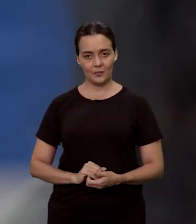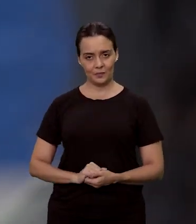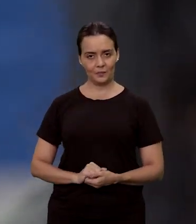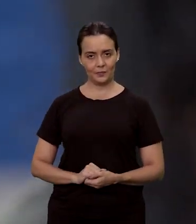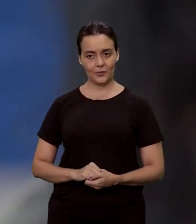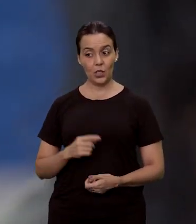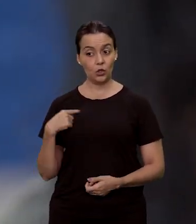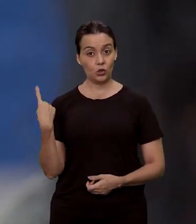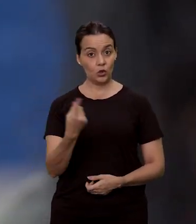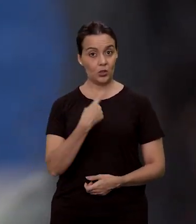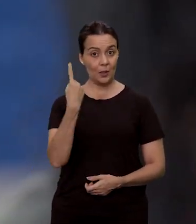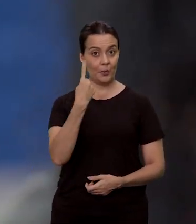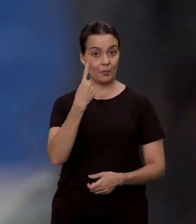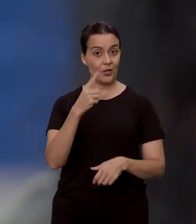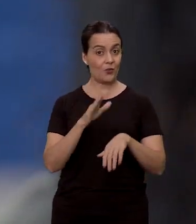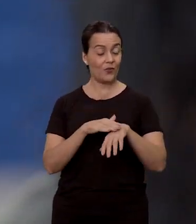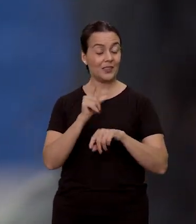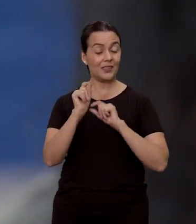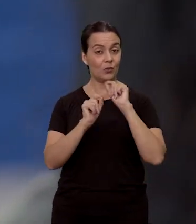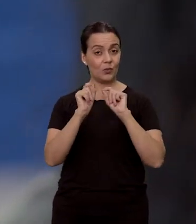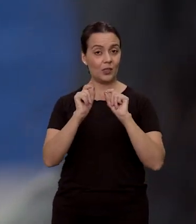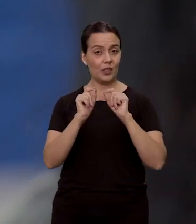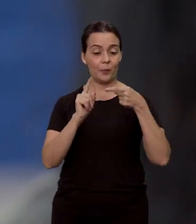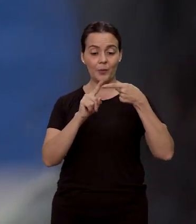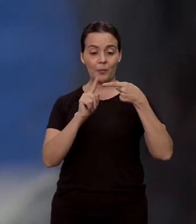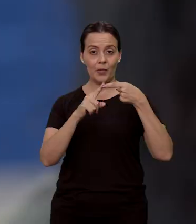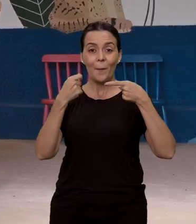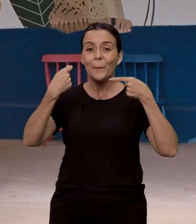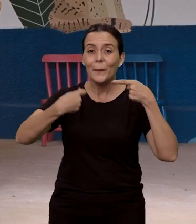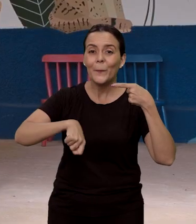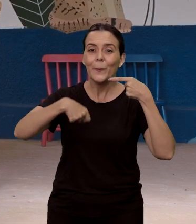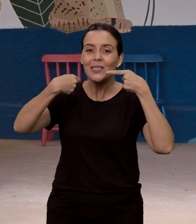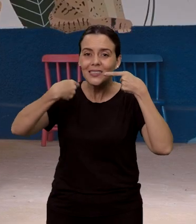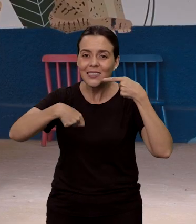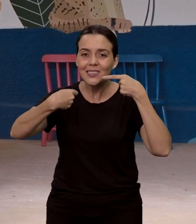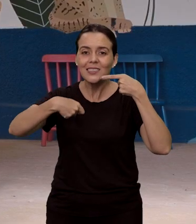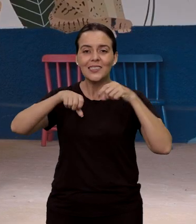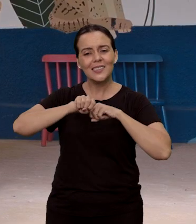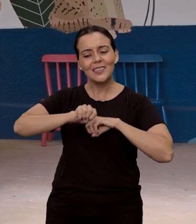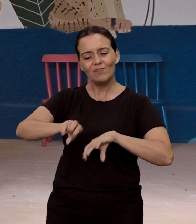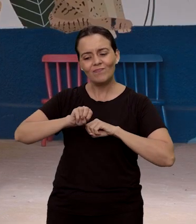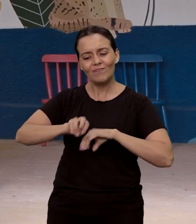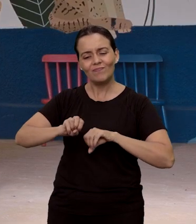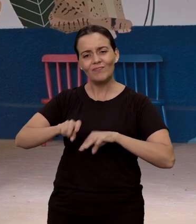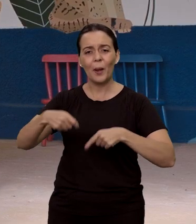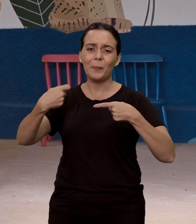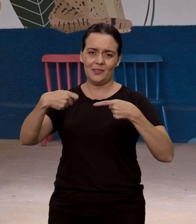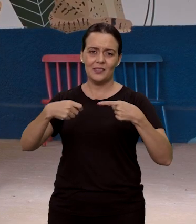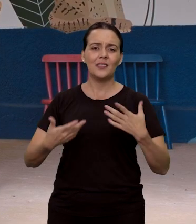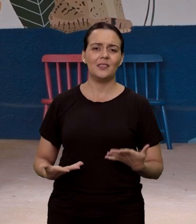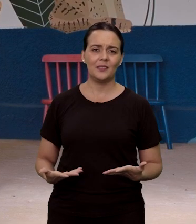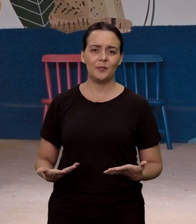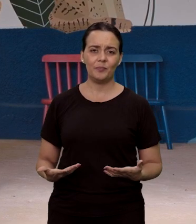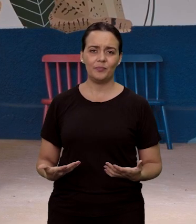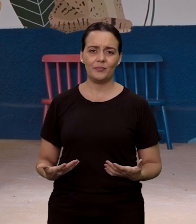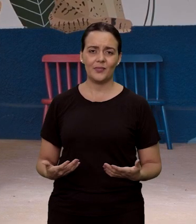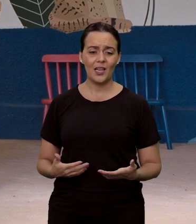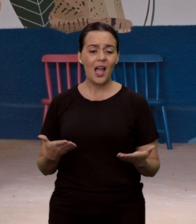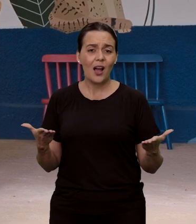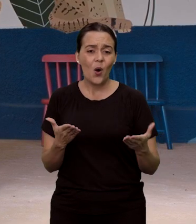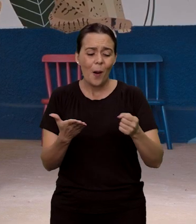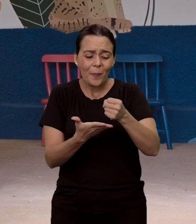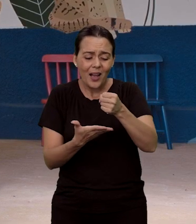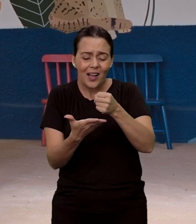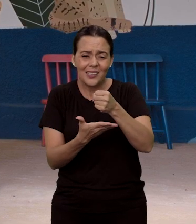Primeiro, a gente precisa focar em educação. A gente viu uma grande crise, principalmente com a